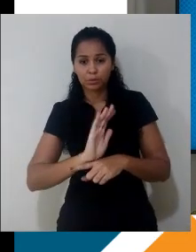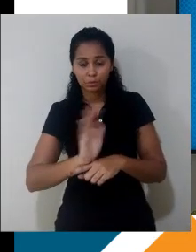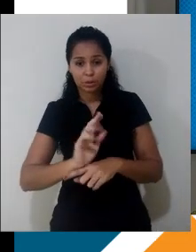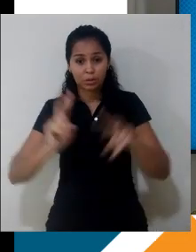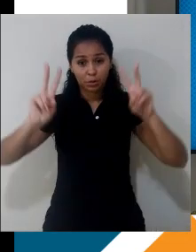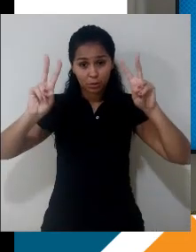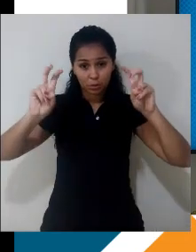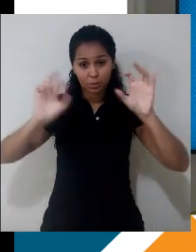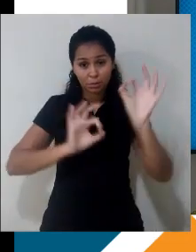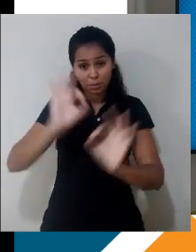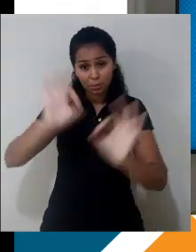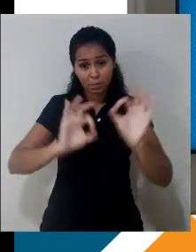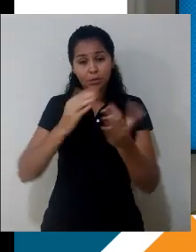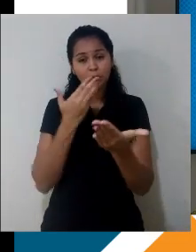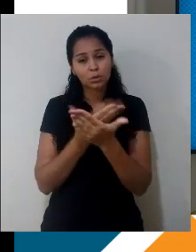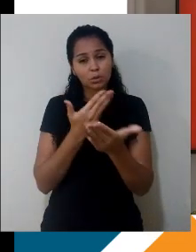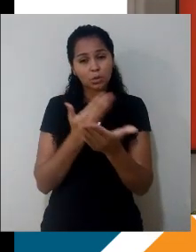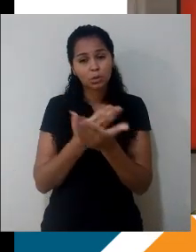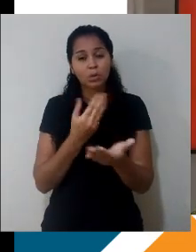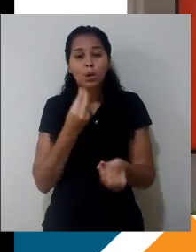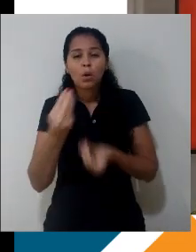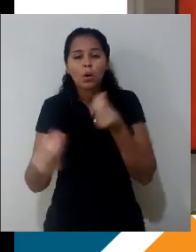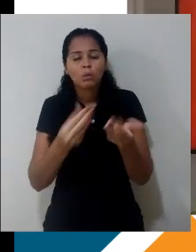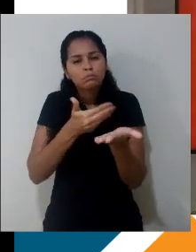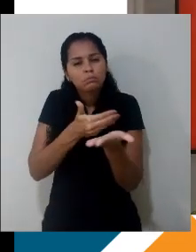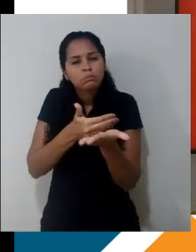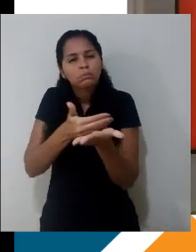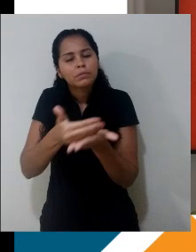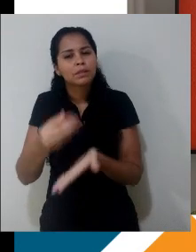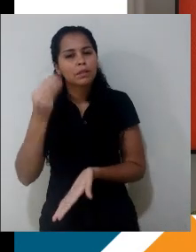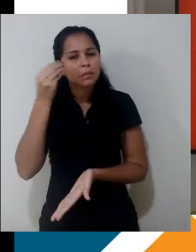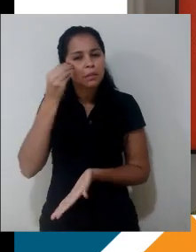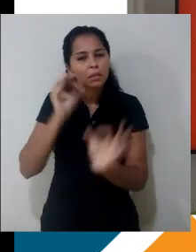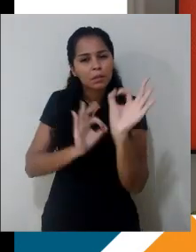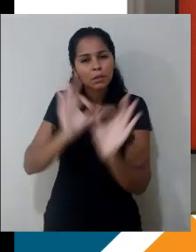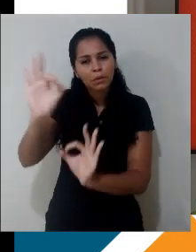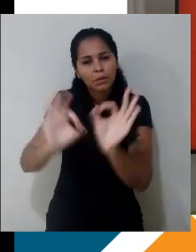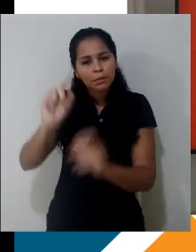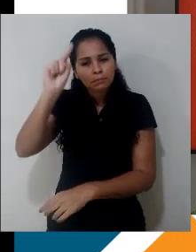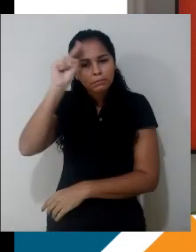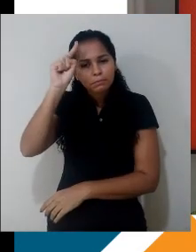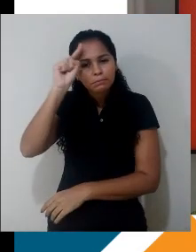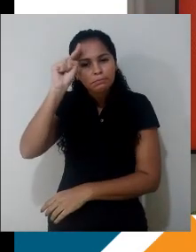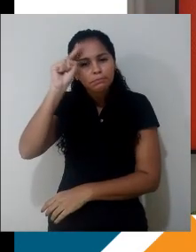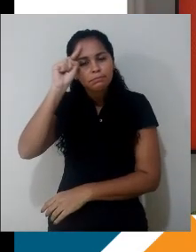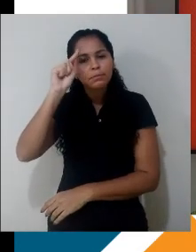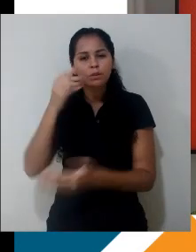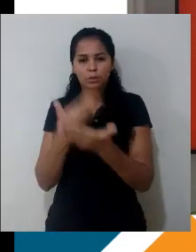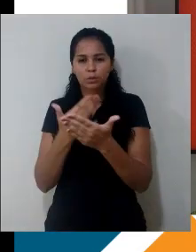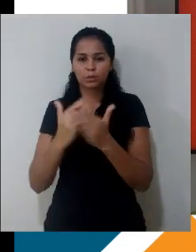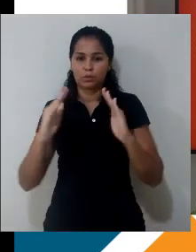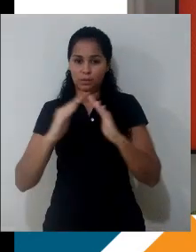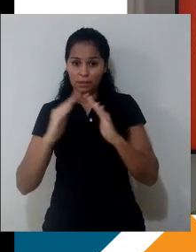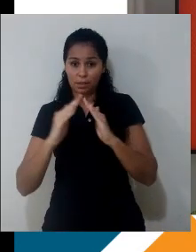plano de estudos, ou seja, por onde começar a tentar organizar uma rotina de estudos em casa. Em primeiro